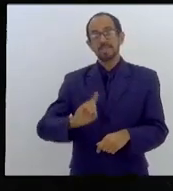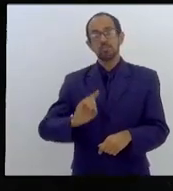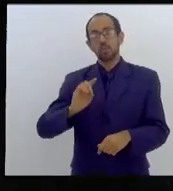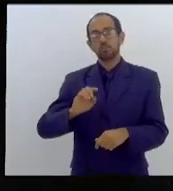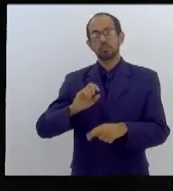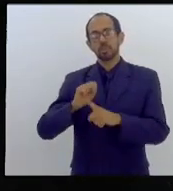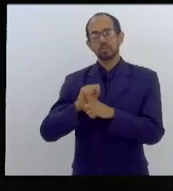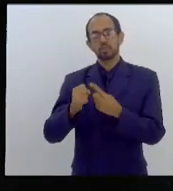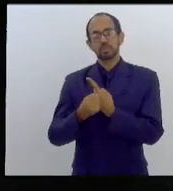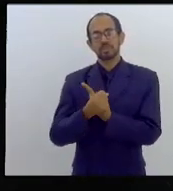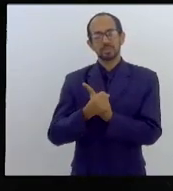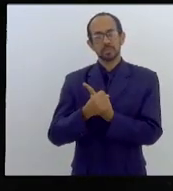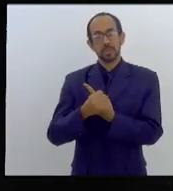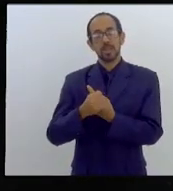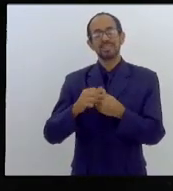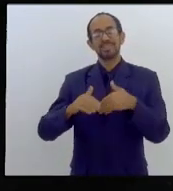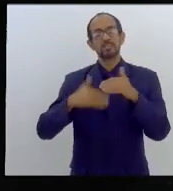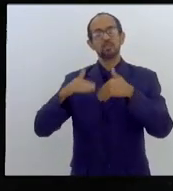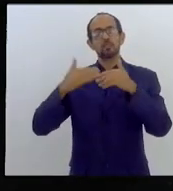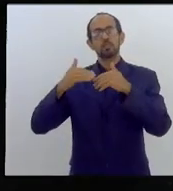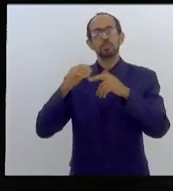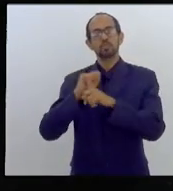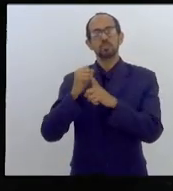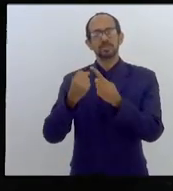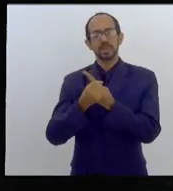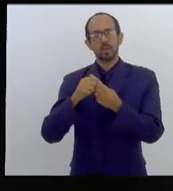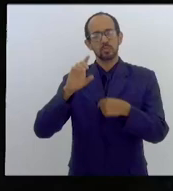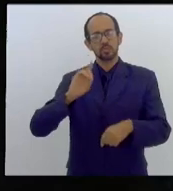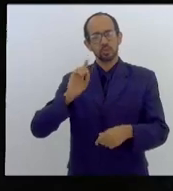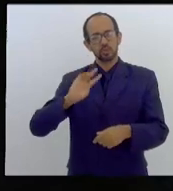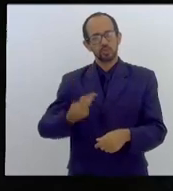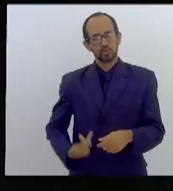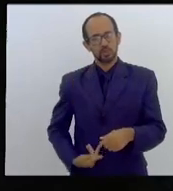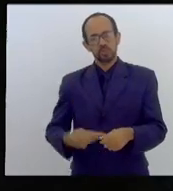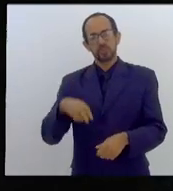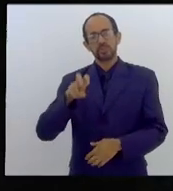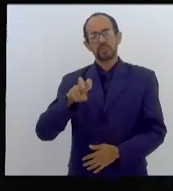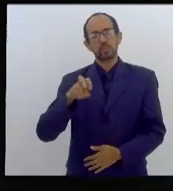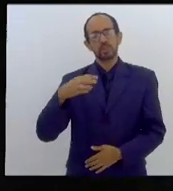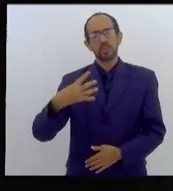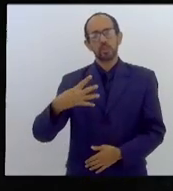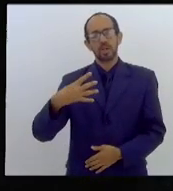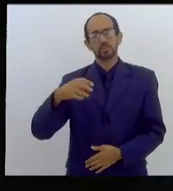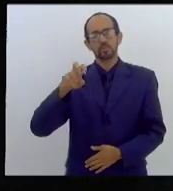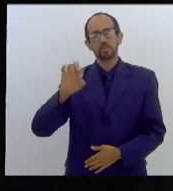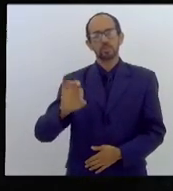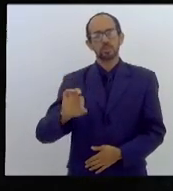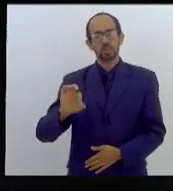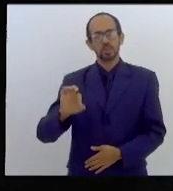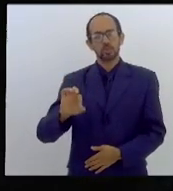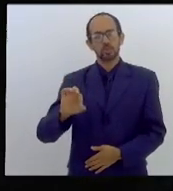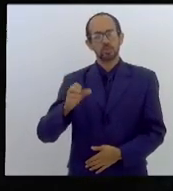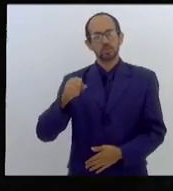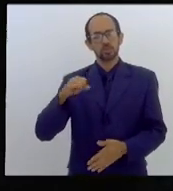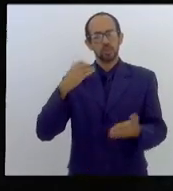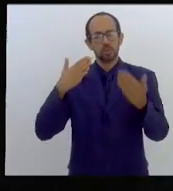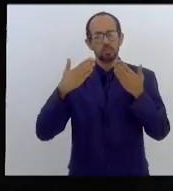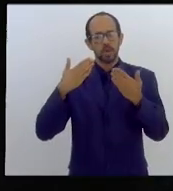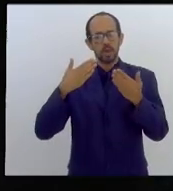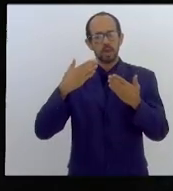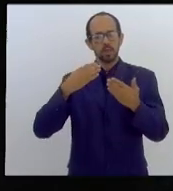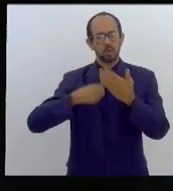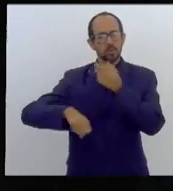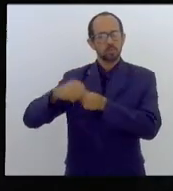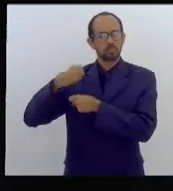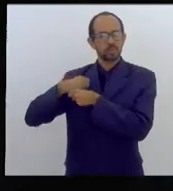Social e Direitos Humanos, no valor de 54%, se comparado ao ano de